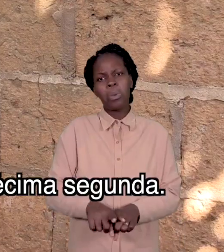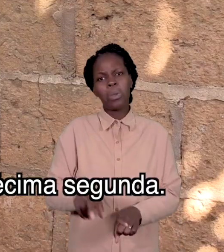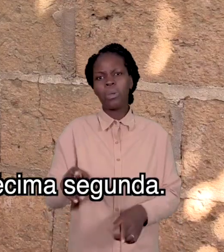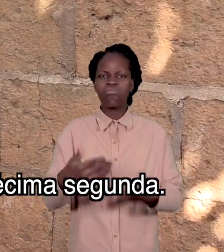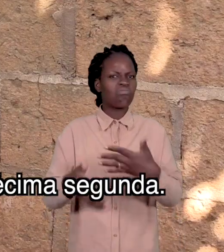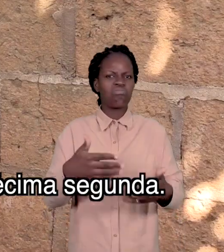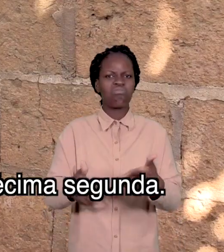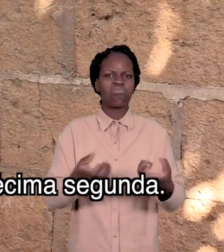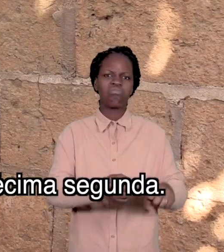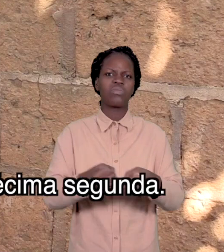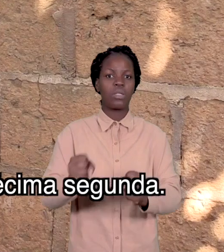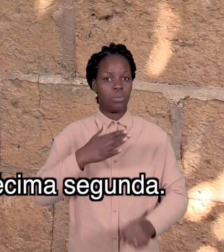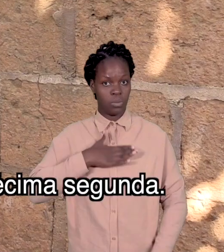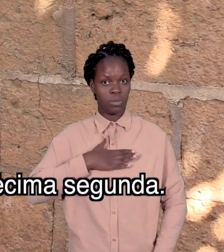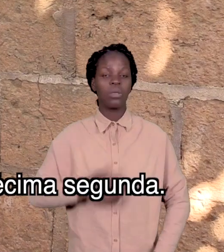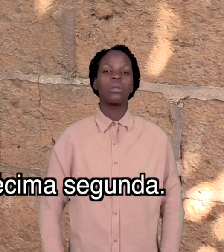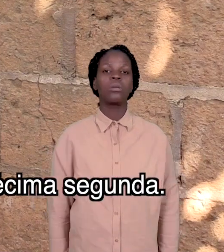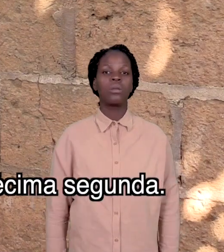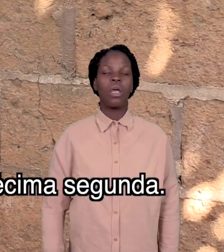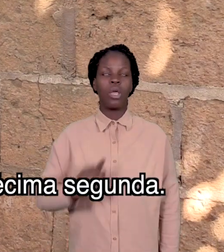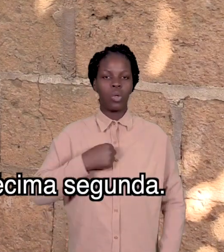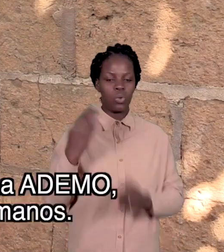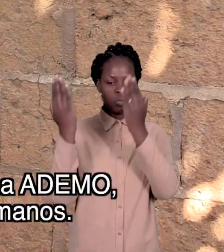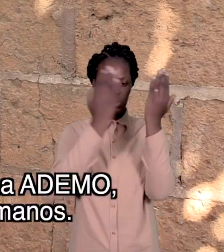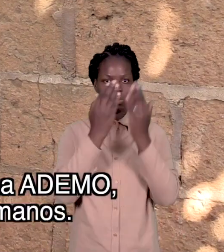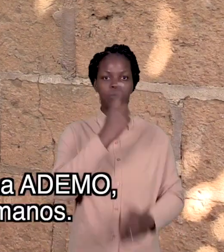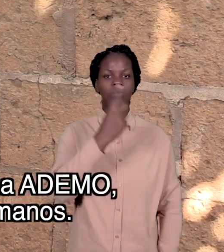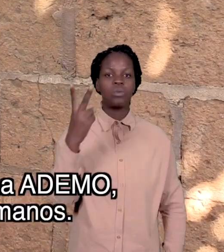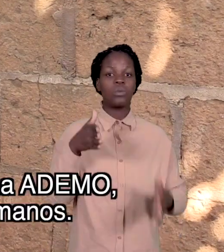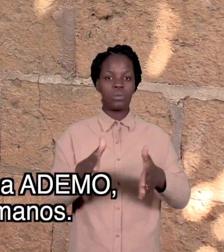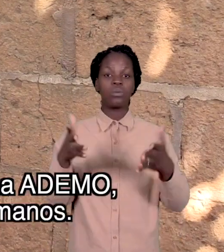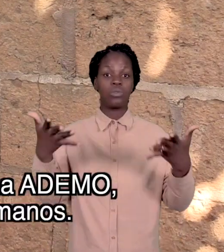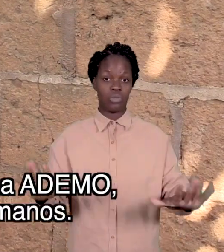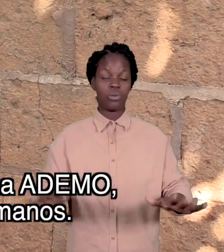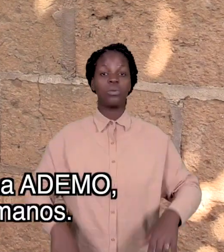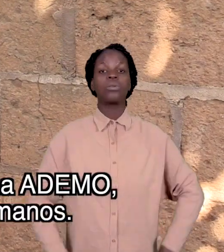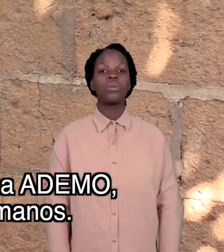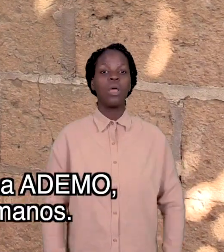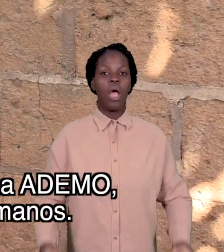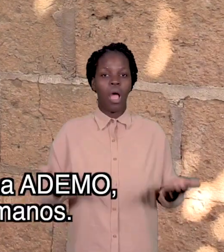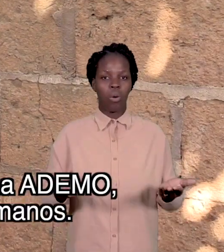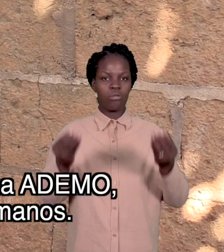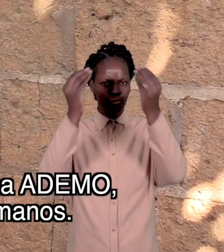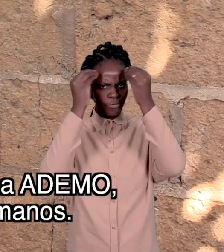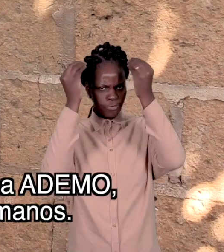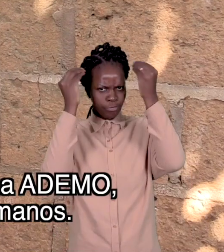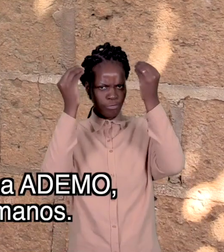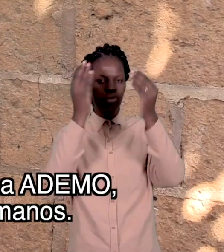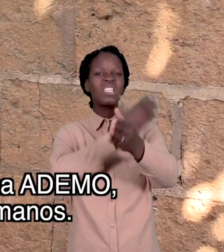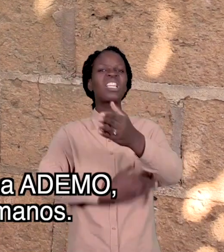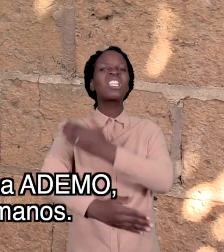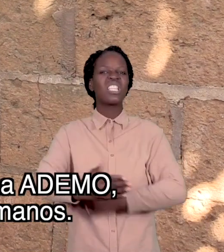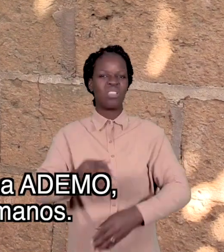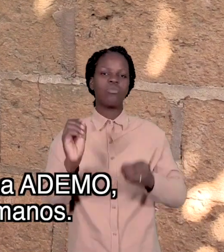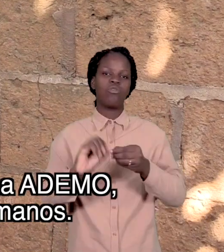Já fiz o ensino médio da 12ª, já concluí. Agora estou a fazer um curso no ADEMO de